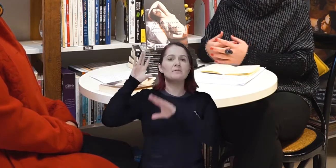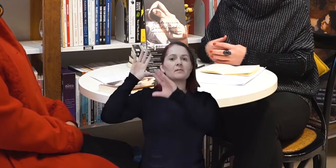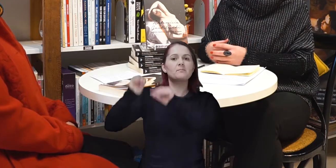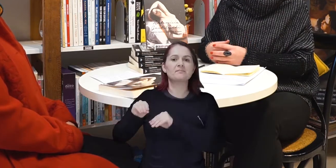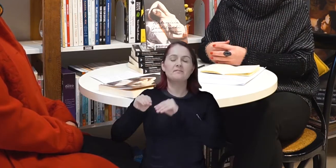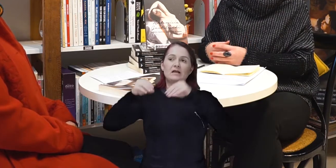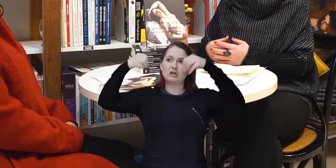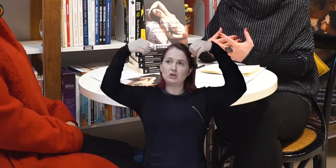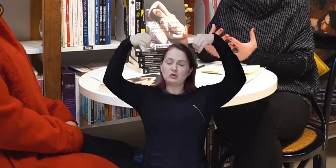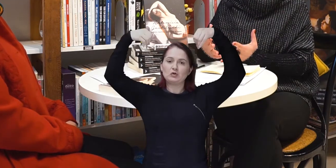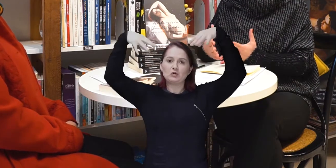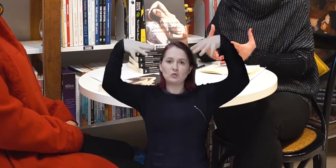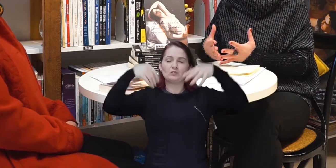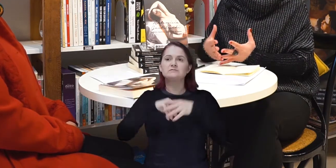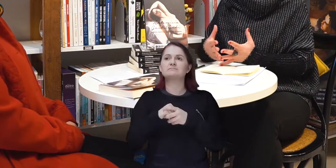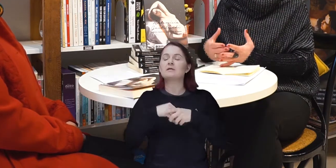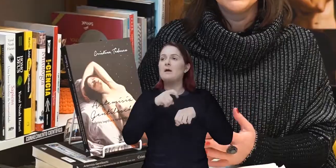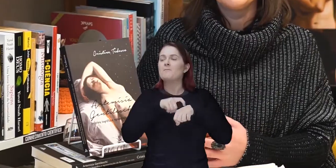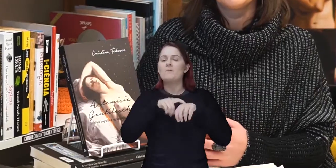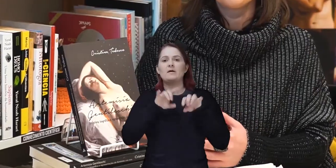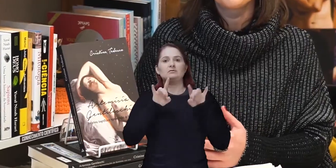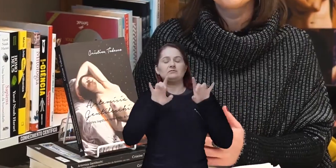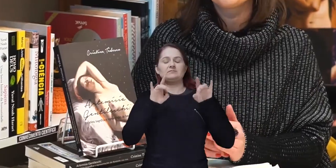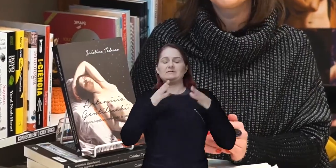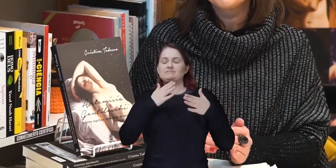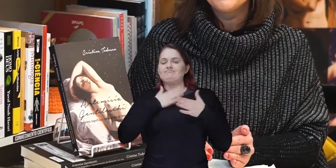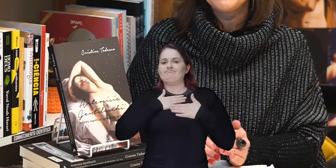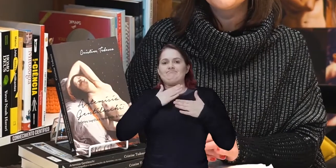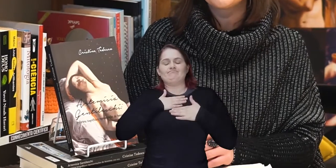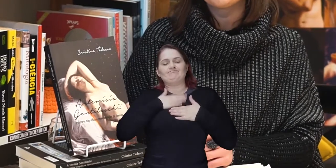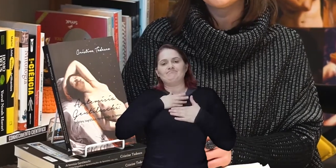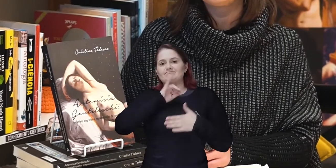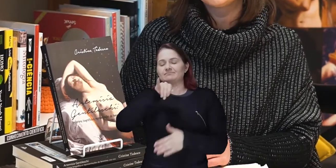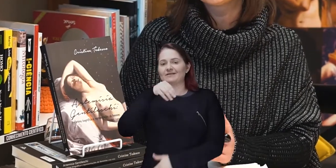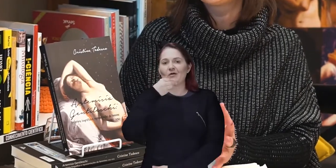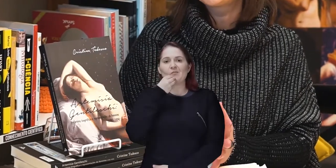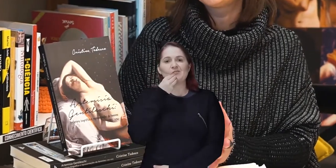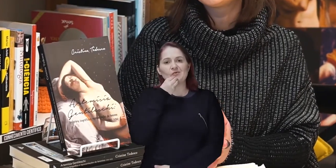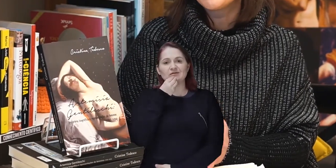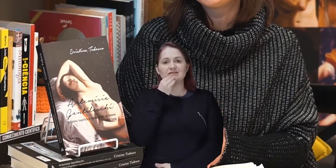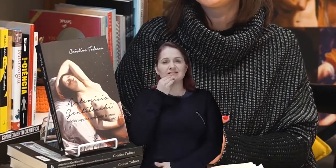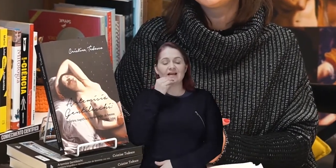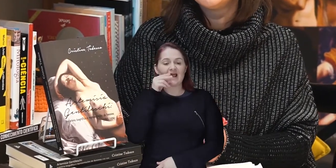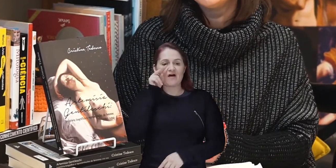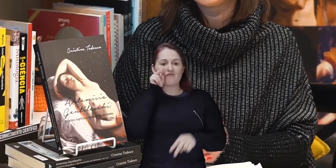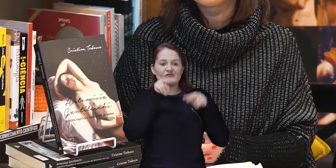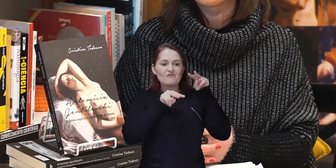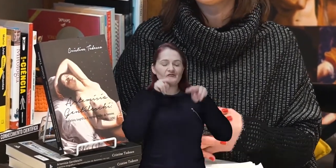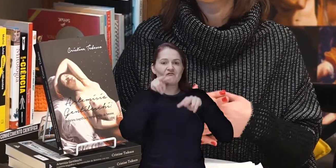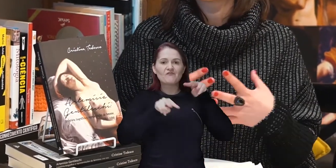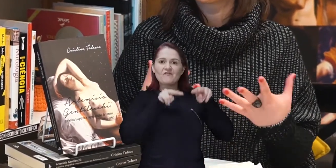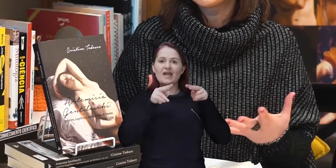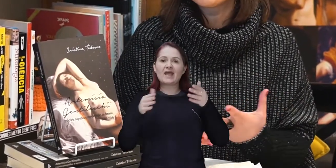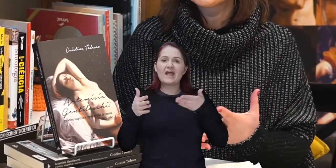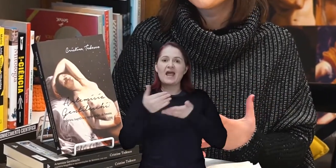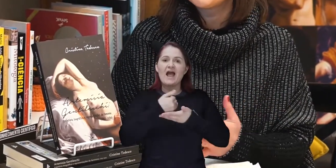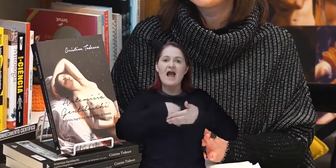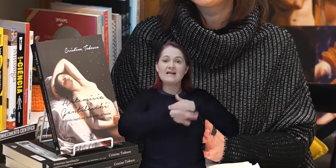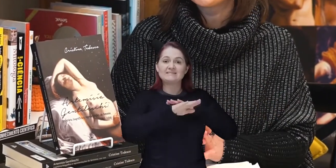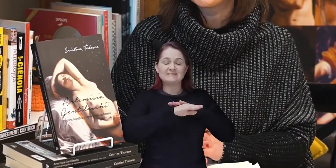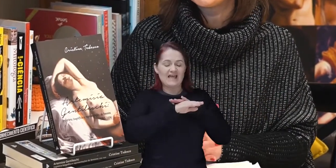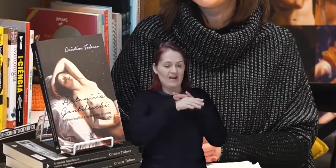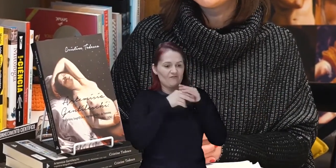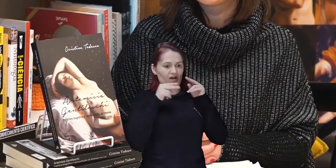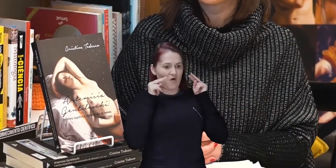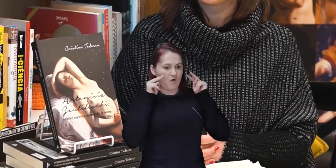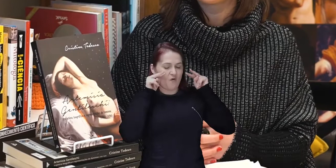dos artistas do Barroco e acender as luzes. Então foi um momento único para mim ter essa oportunidade de ver o acervo se abrindo